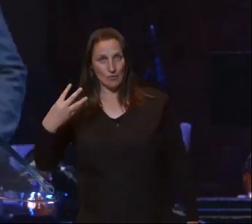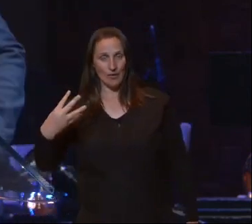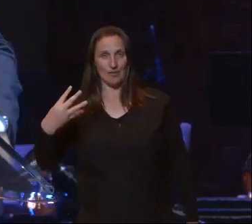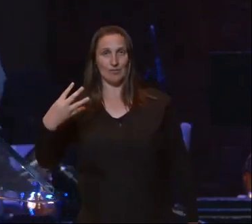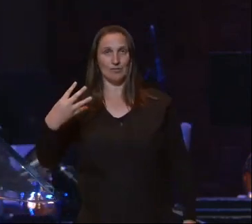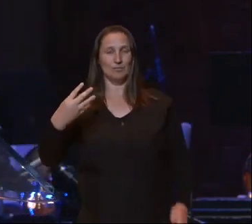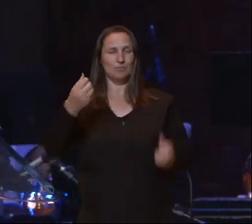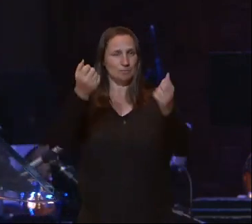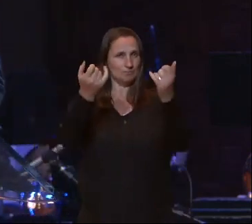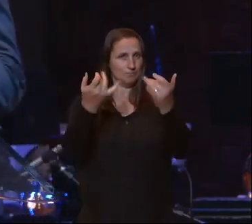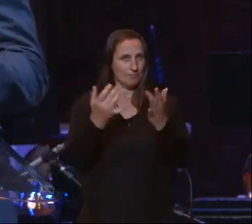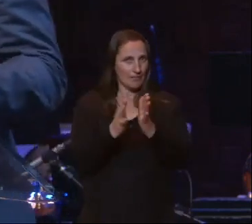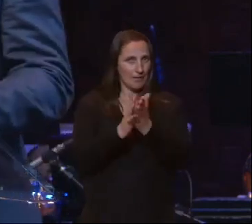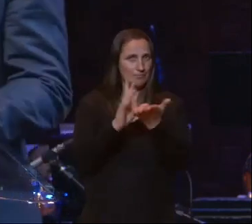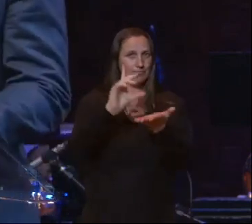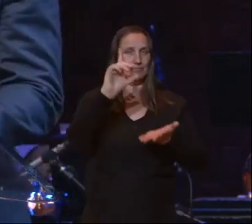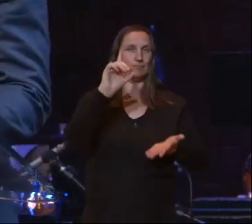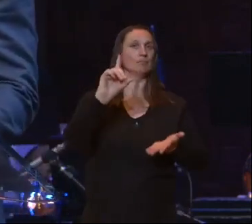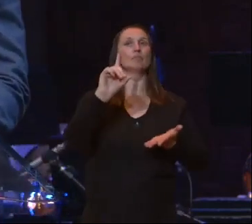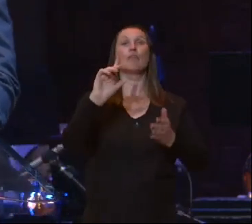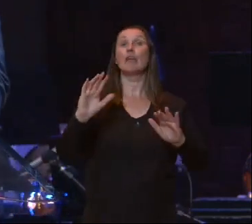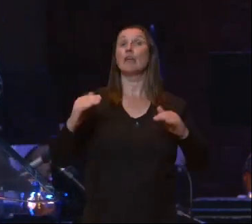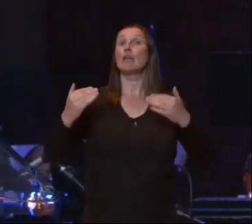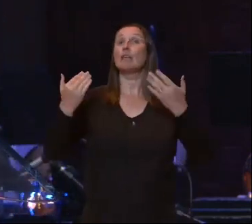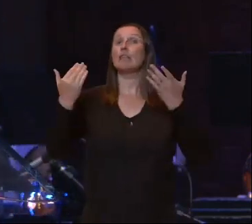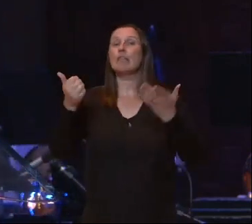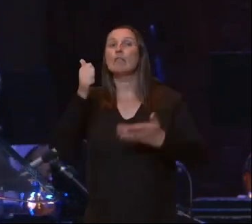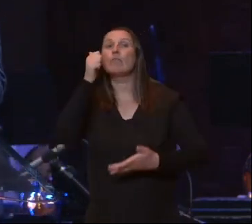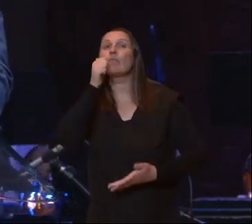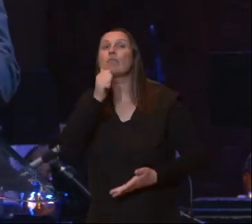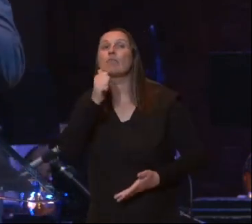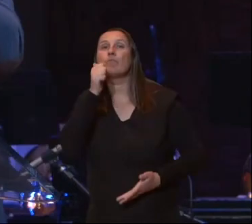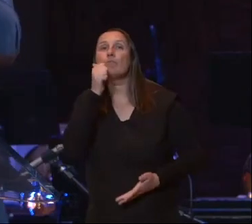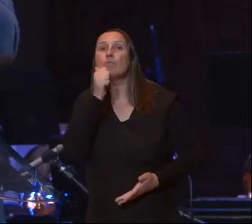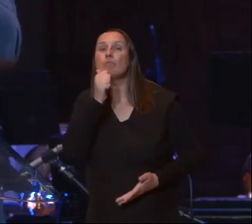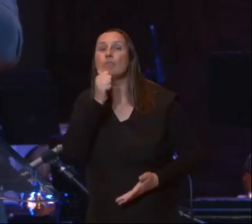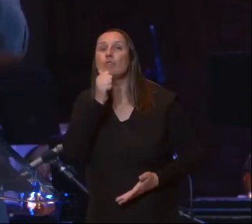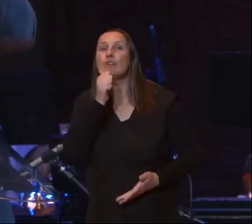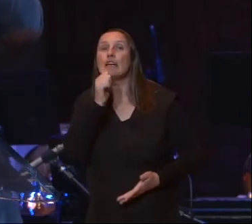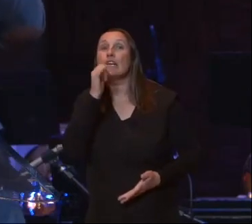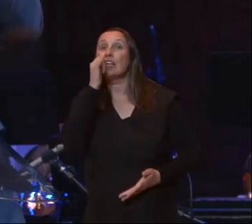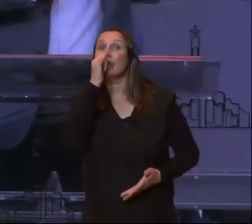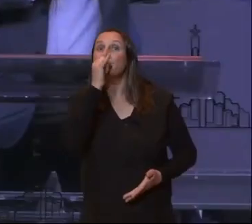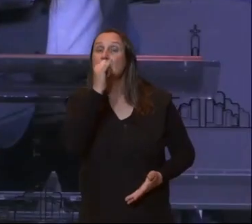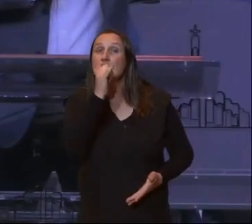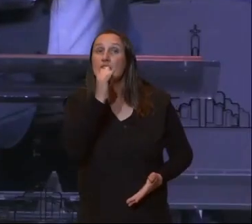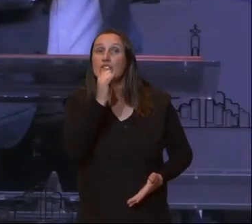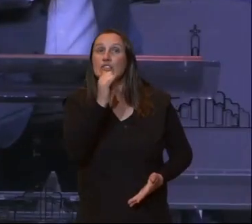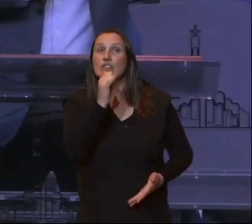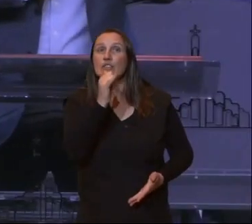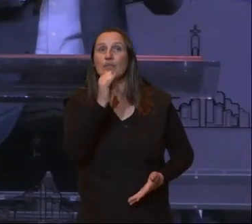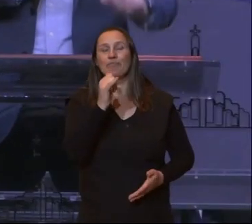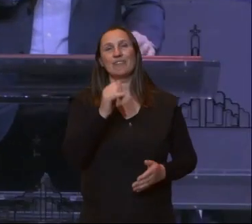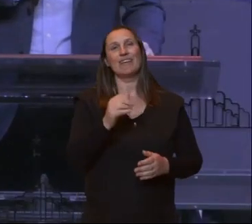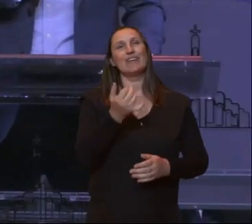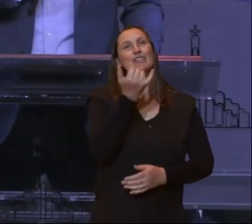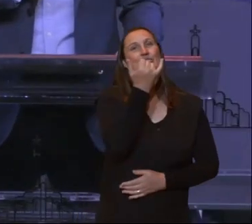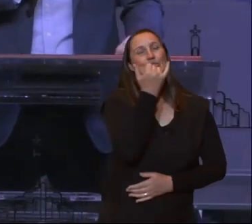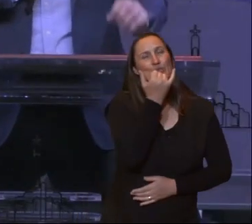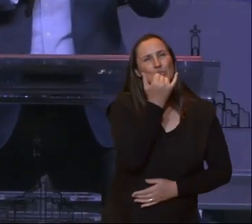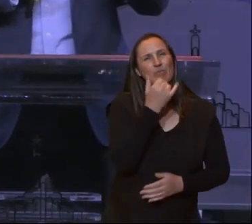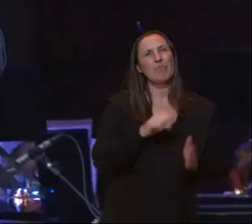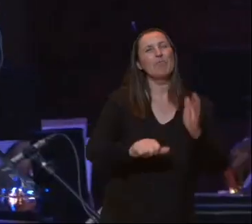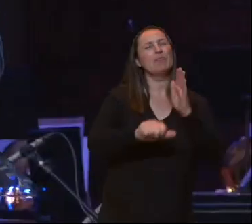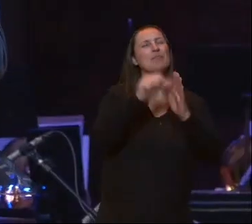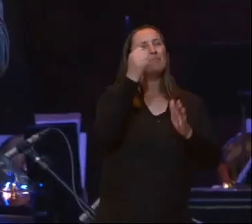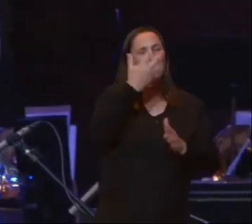palavra do Senhor: Então a mulher disse a Elias, 1 Reis, né? Então